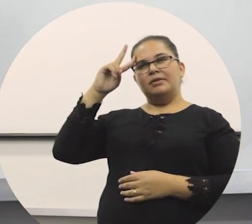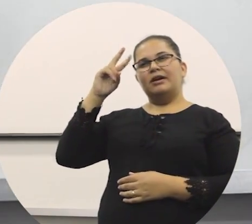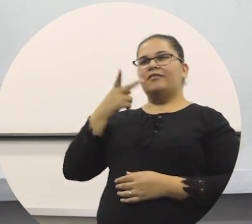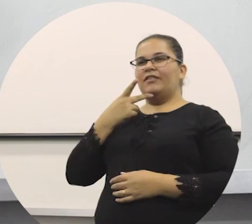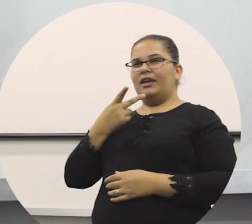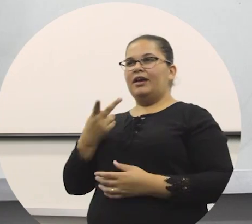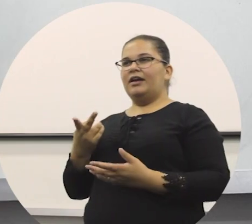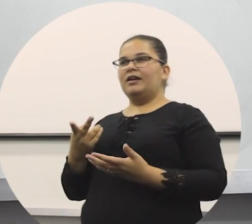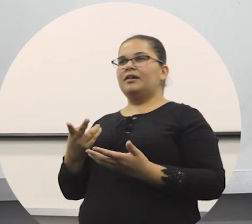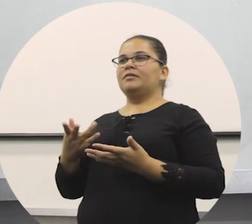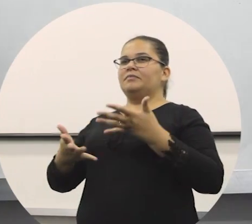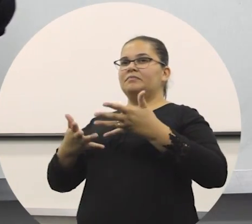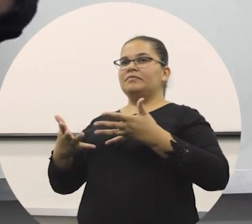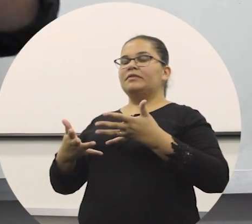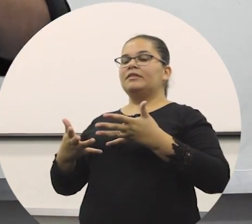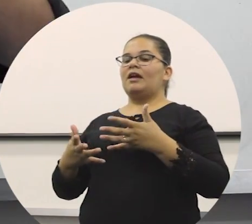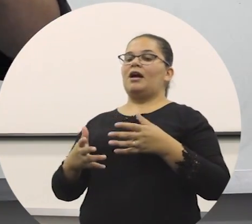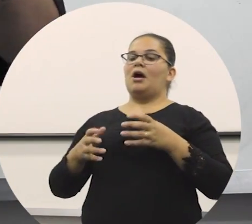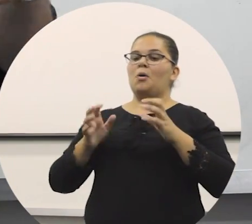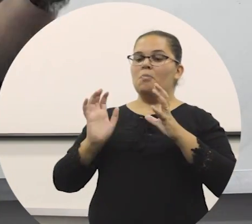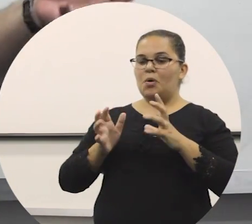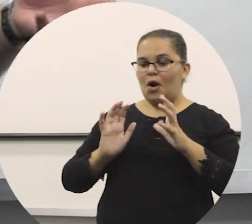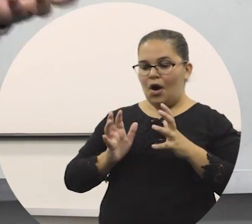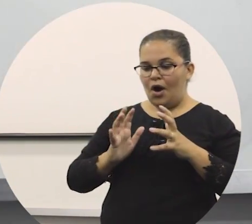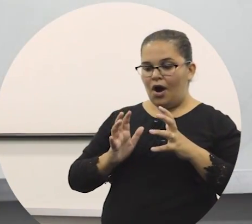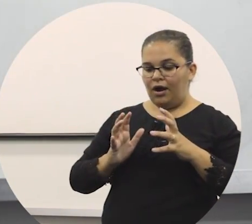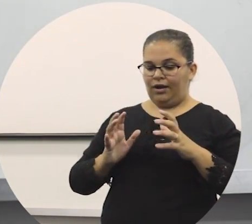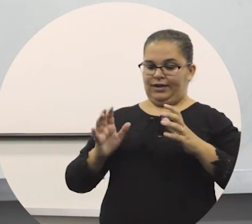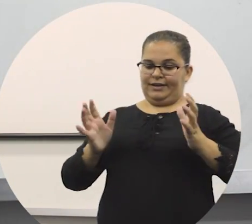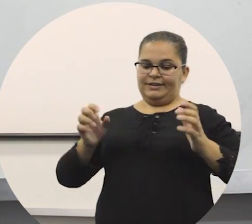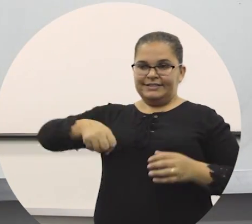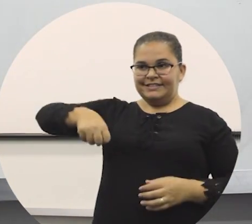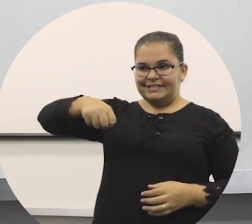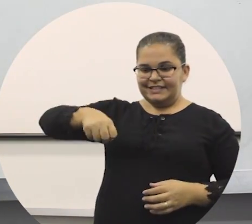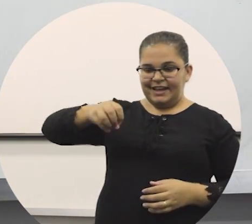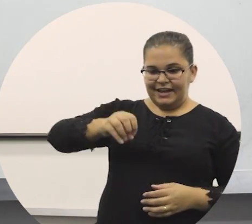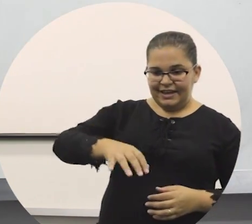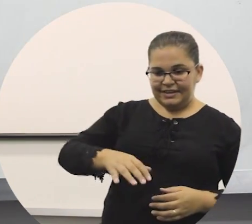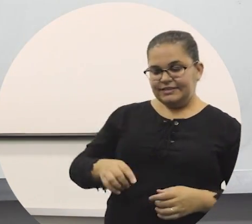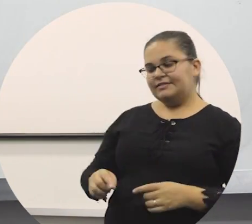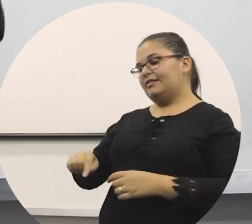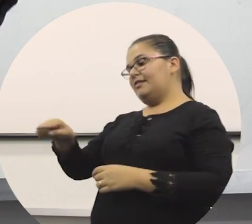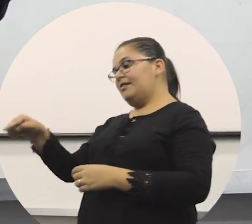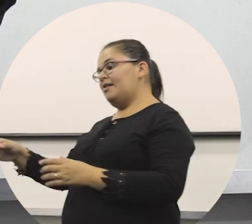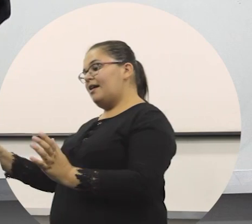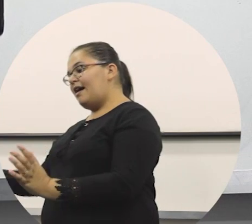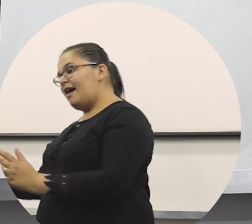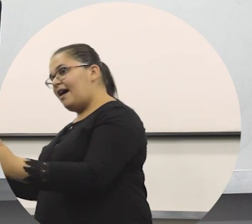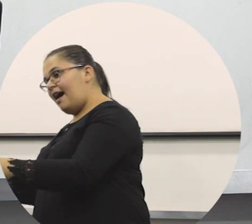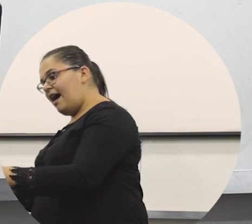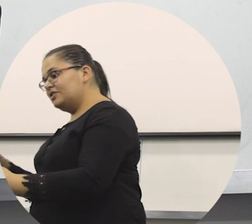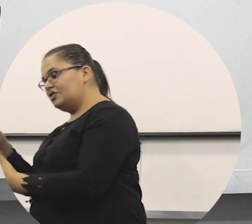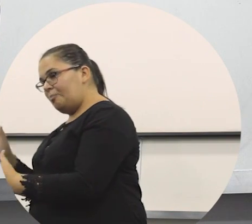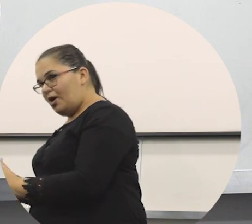lembra? Da bola na cesta, da bola na caixa. E aí, o que que eles fizeram? As crianças falharam no teste